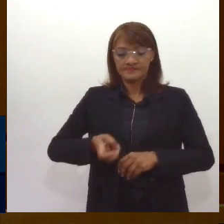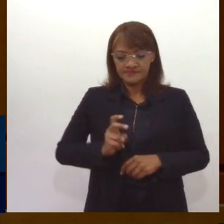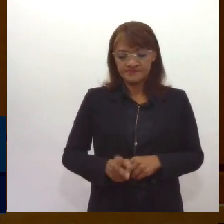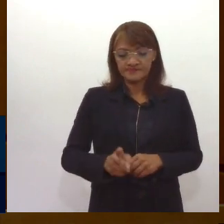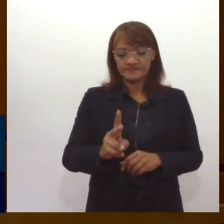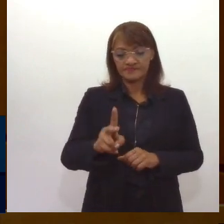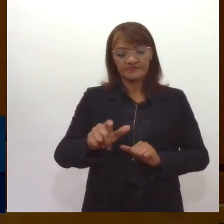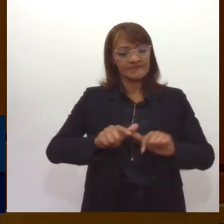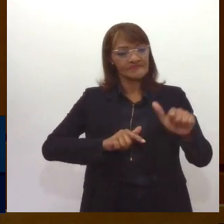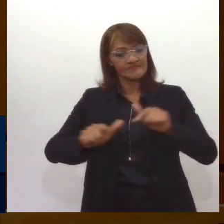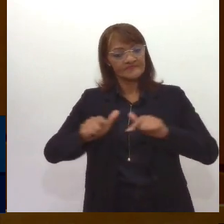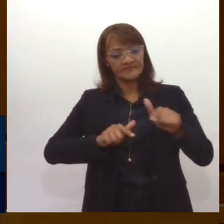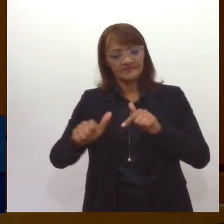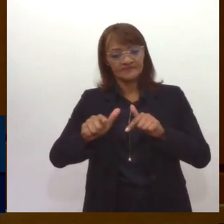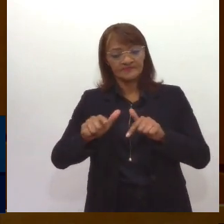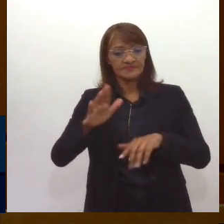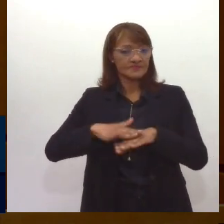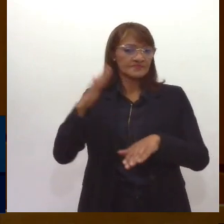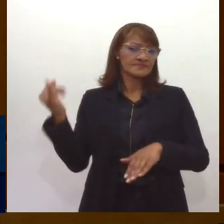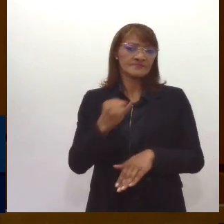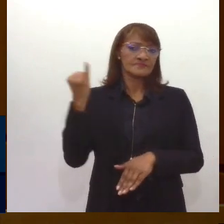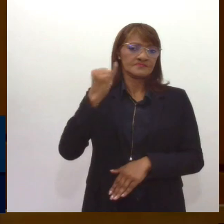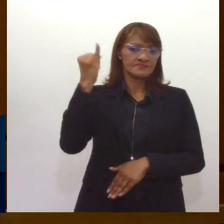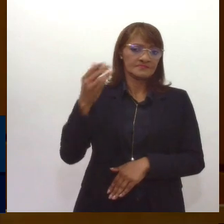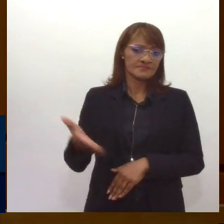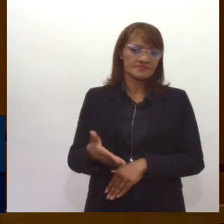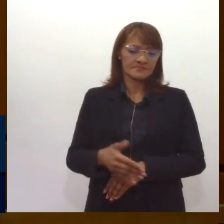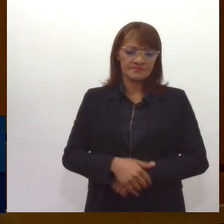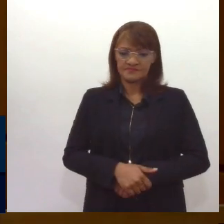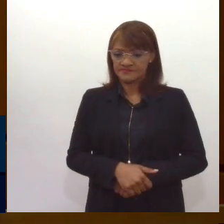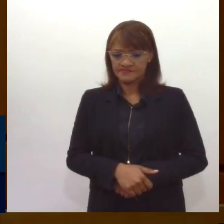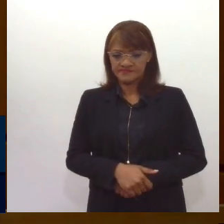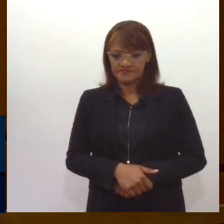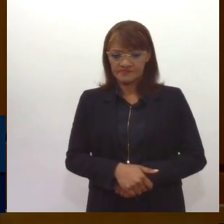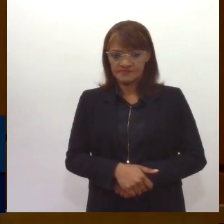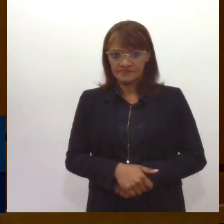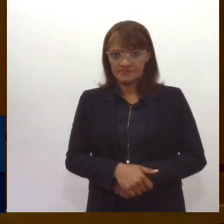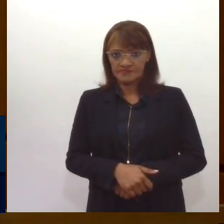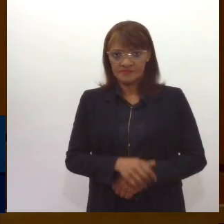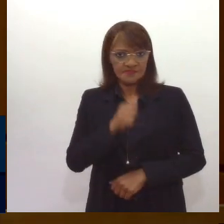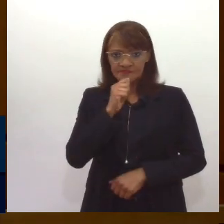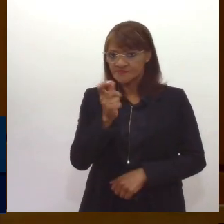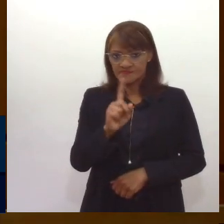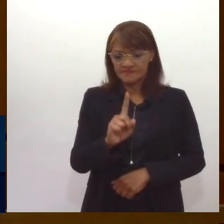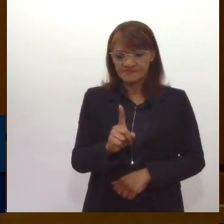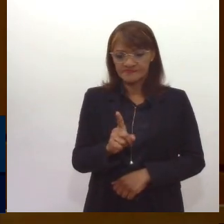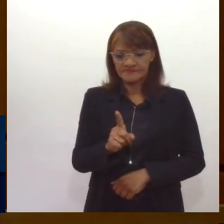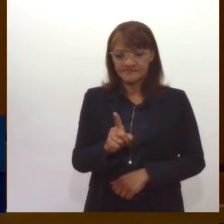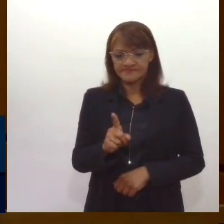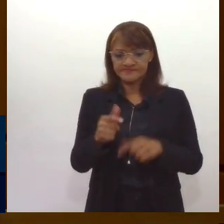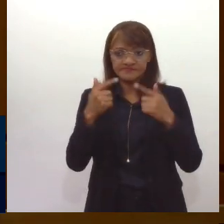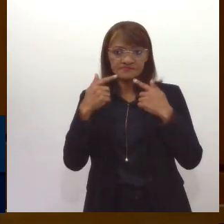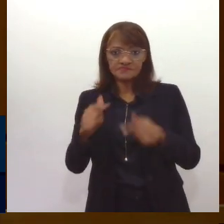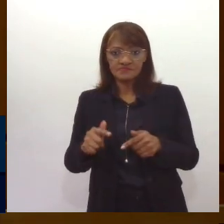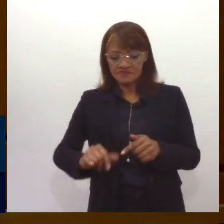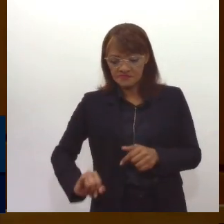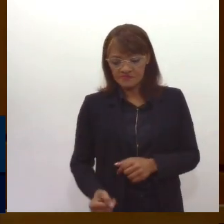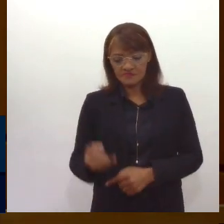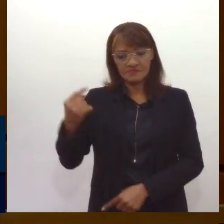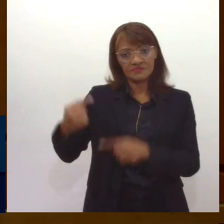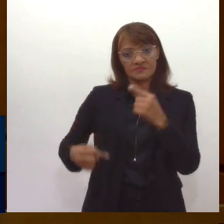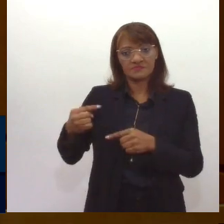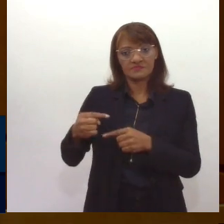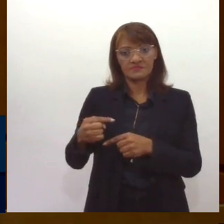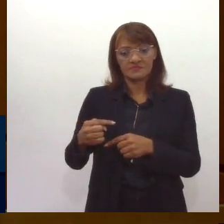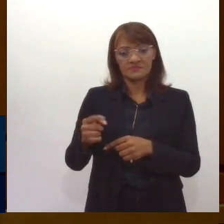interessa nesse momento. E não adianta vir com argumentos politiqueiros, deputada Carminha, de dizer que São Cristóvão não